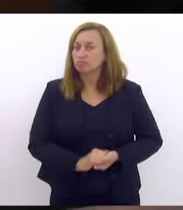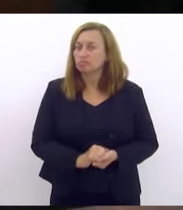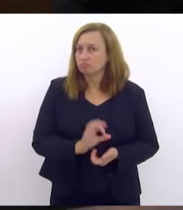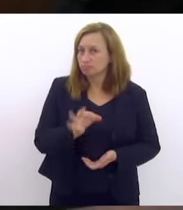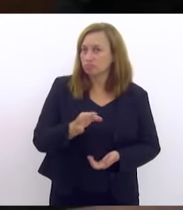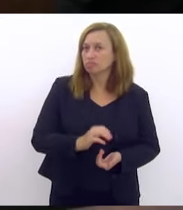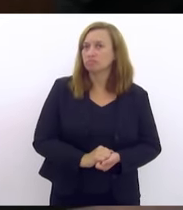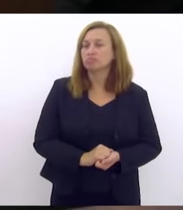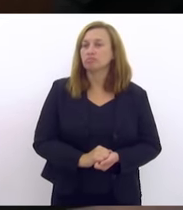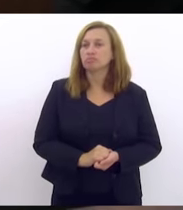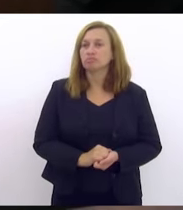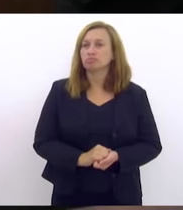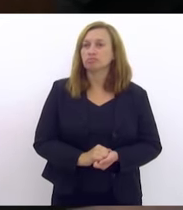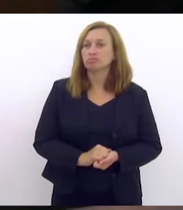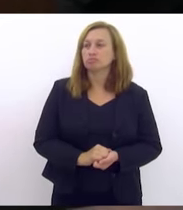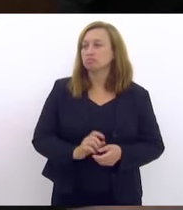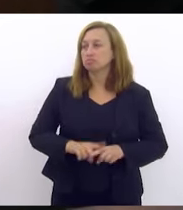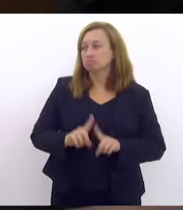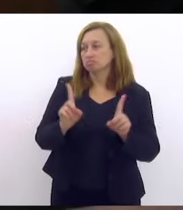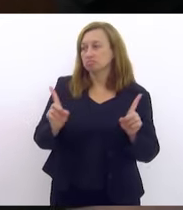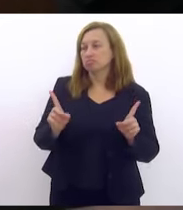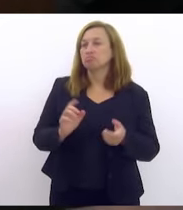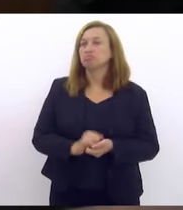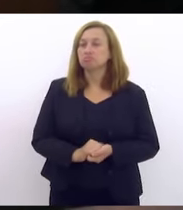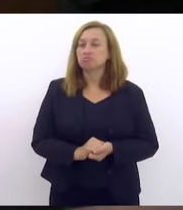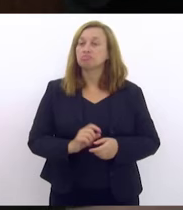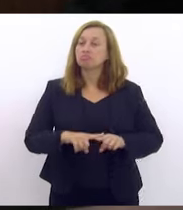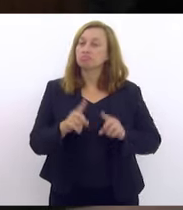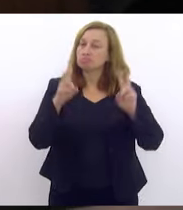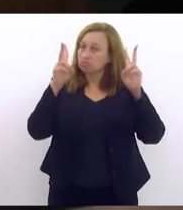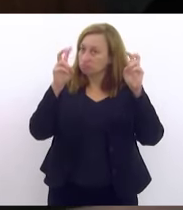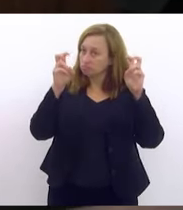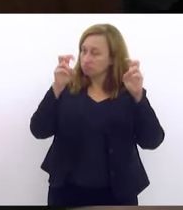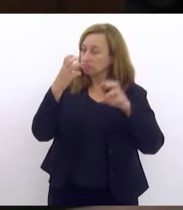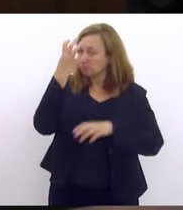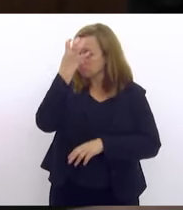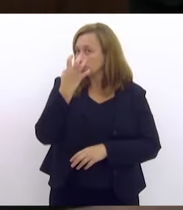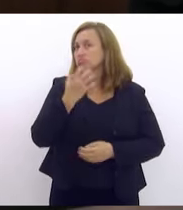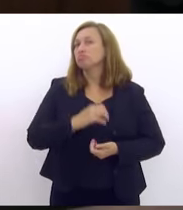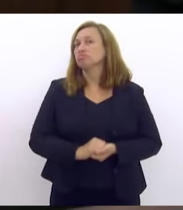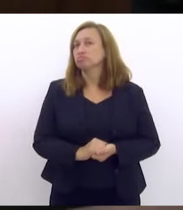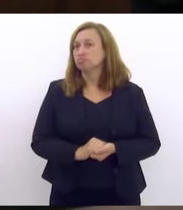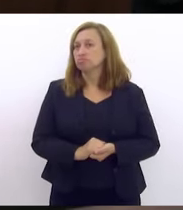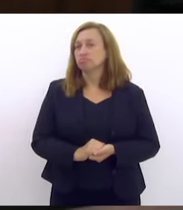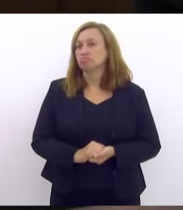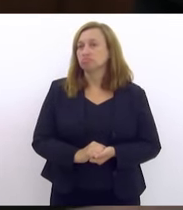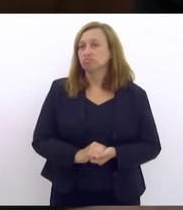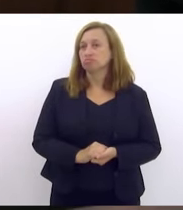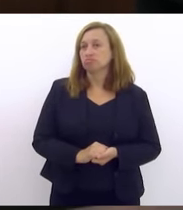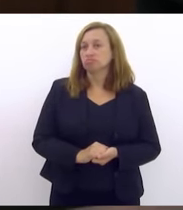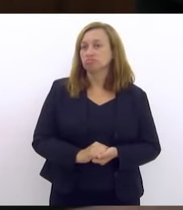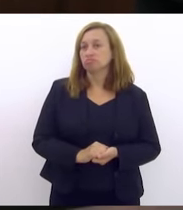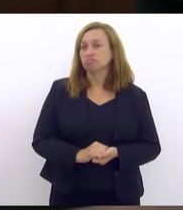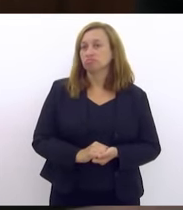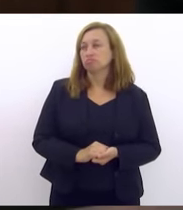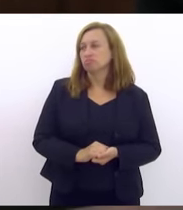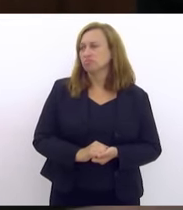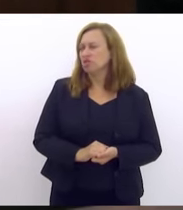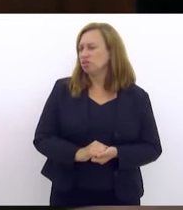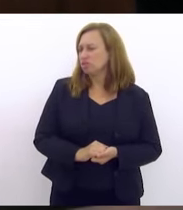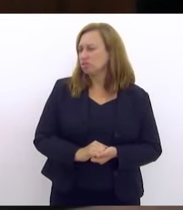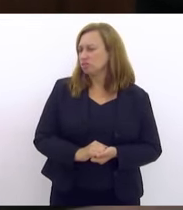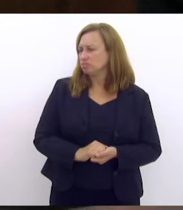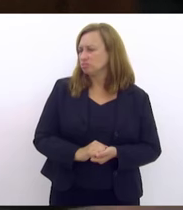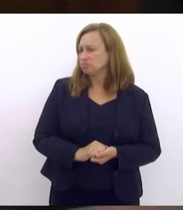óbvio. Mas é um assunto muito sério para ser tocado com ironia.